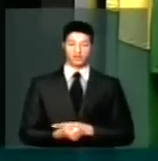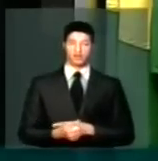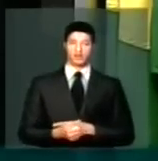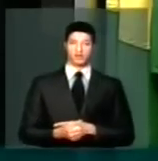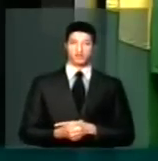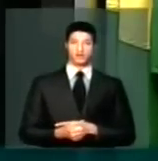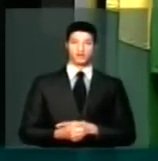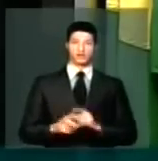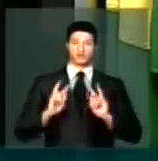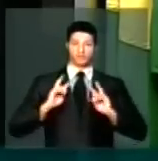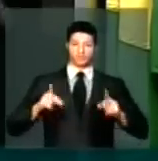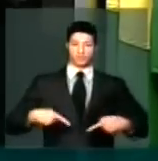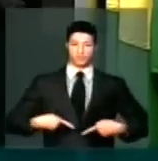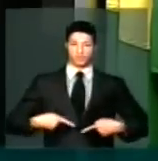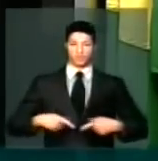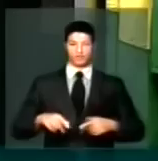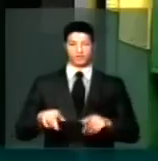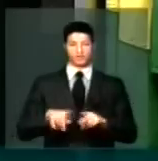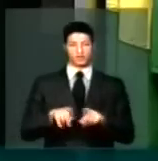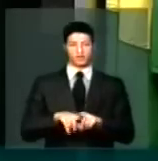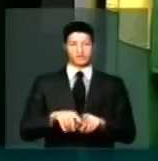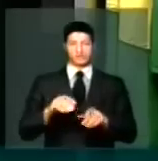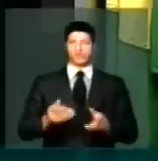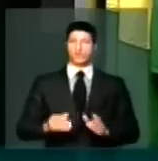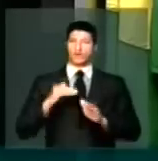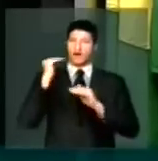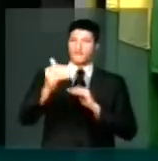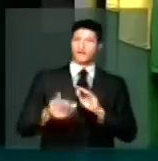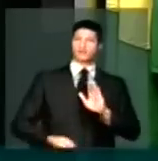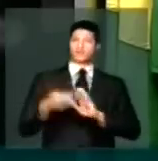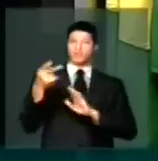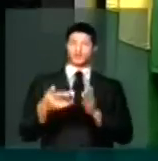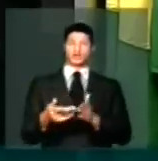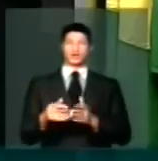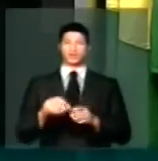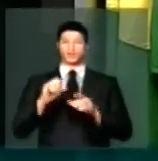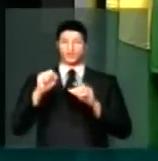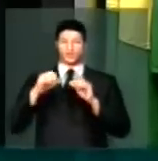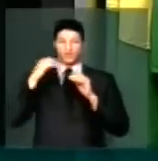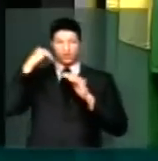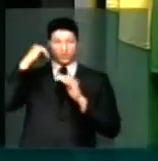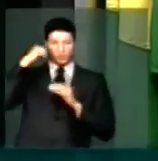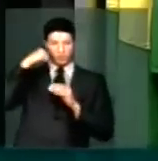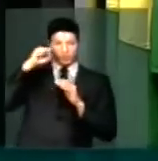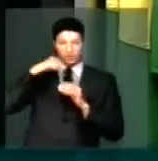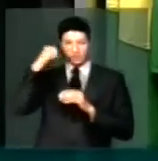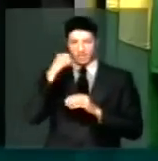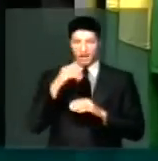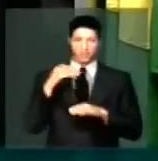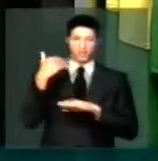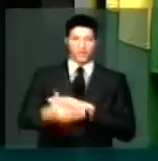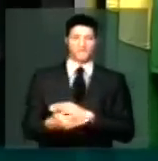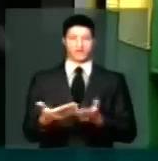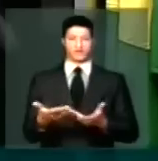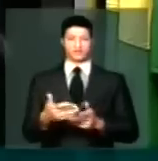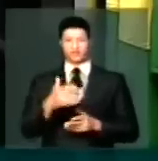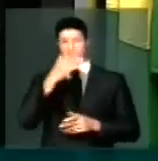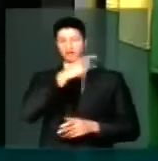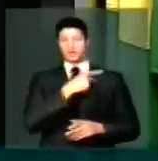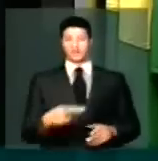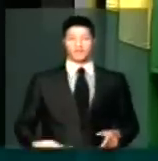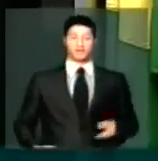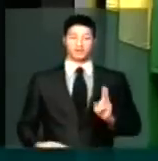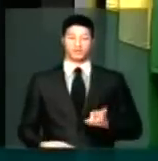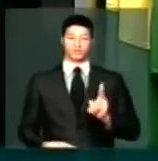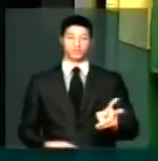isso. Não avança, a Câmara não avança nos projetos que nós temos aqui. O Senado não avança nesses projetos. E a